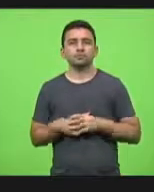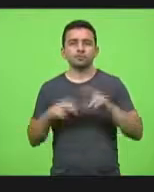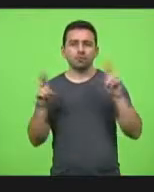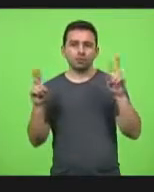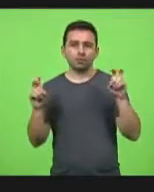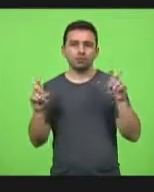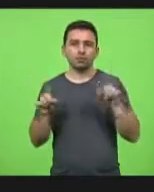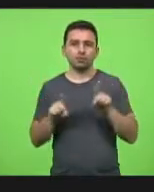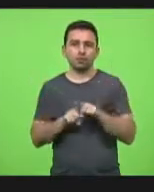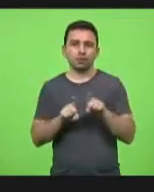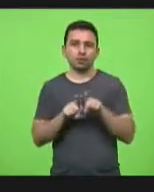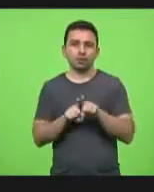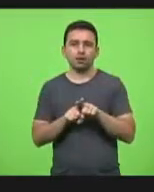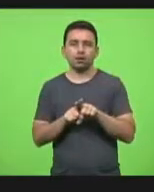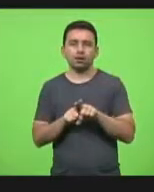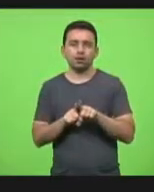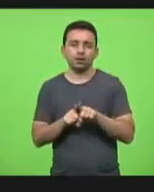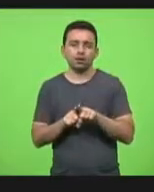igual eu digo,